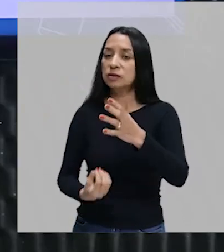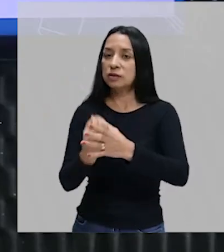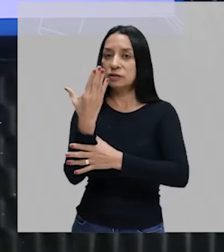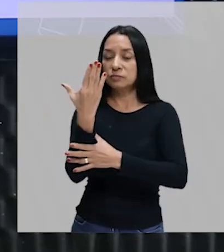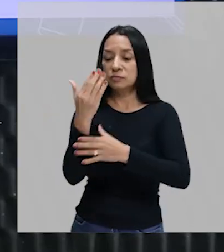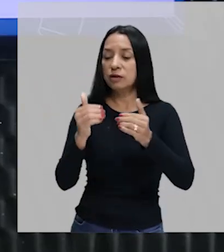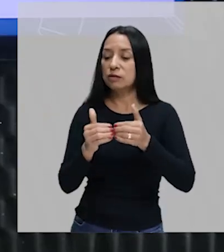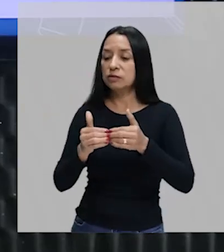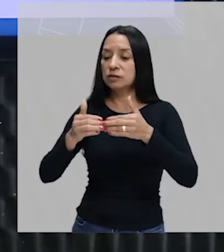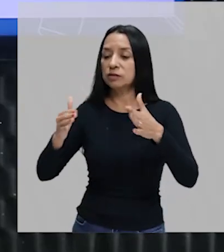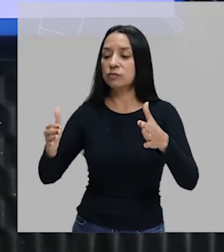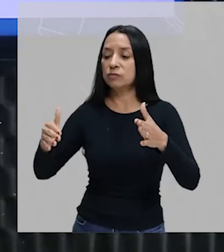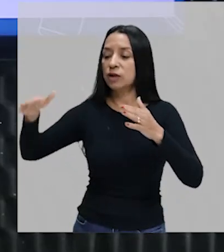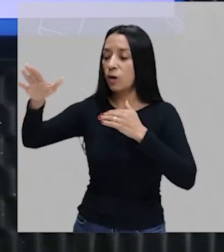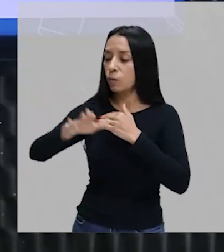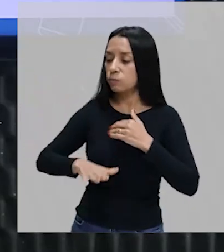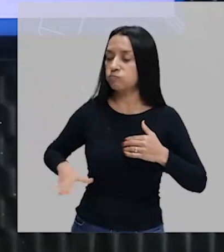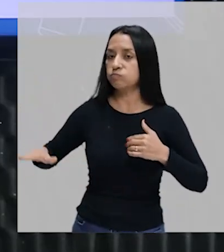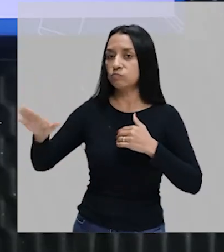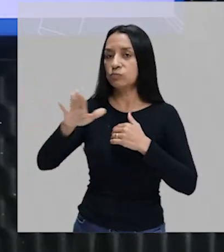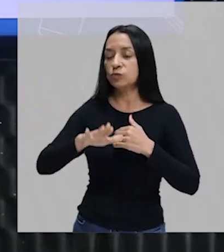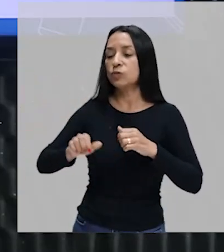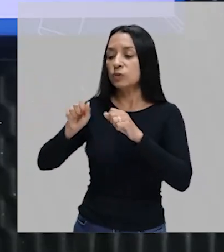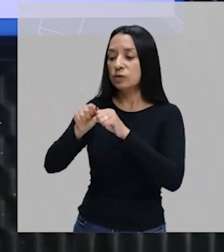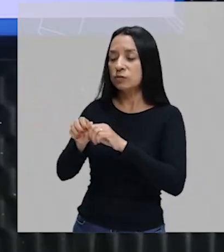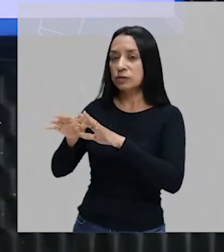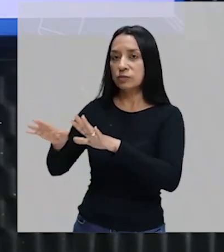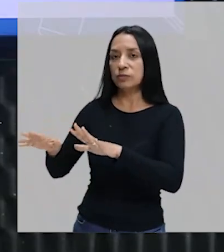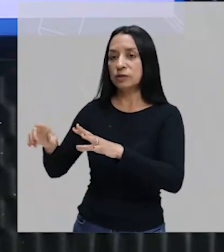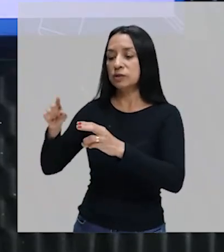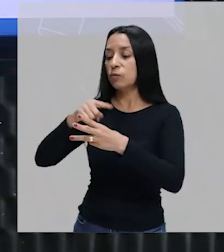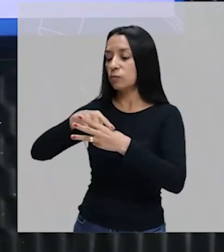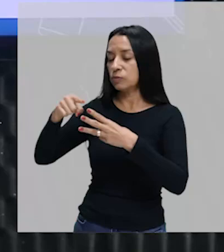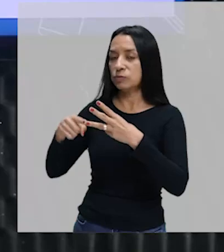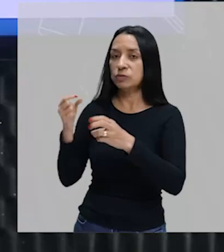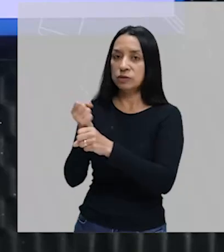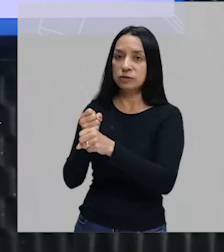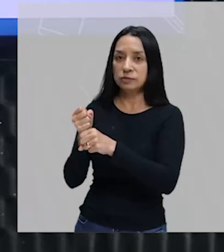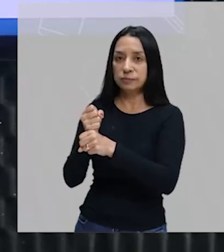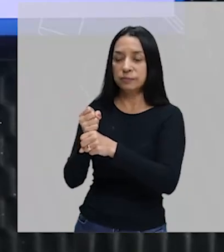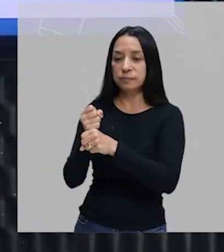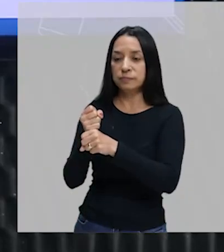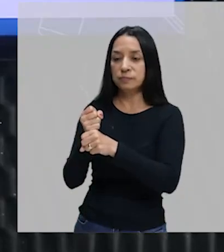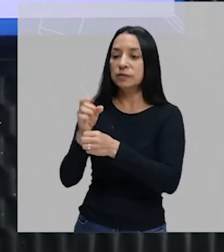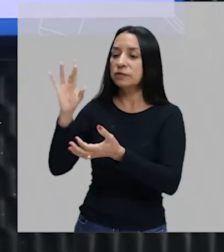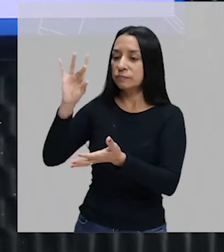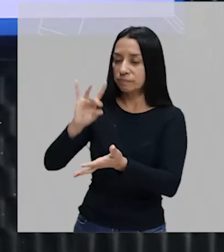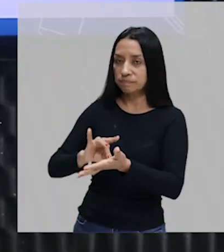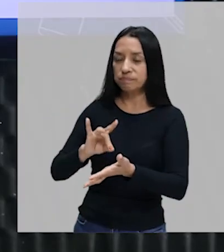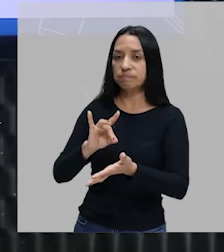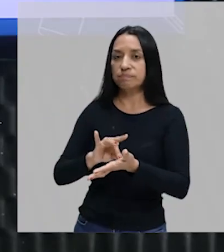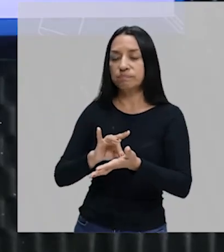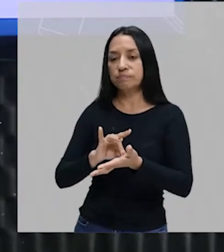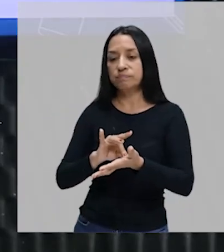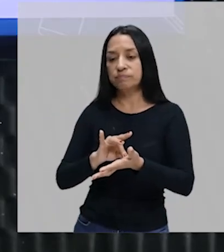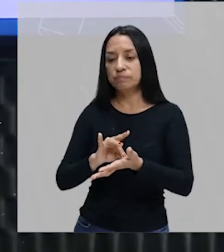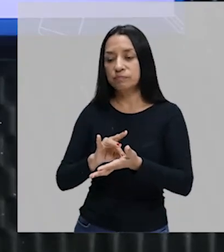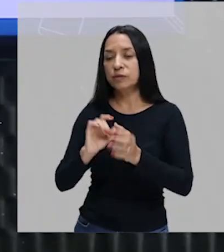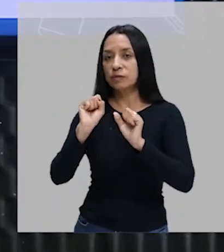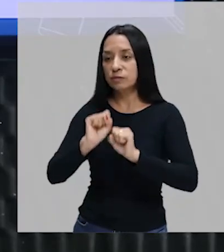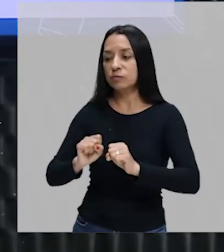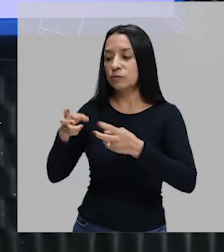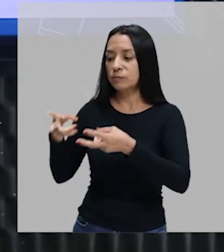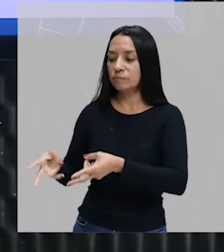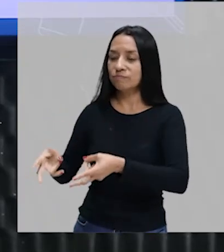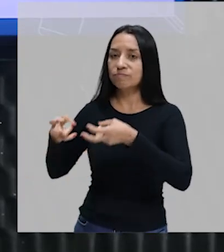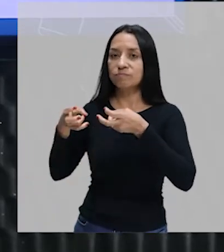de ocupação. Eles vão tentar fundar nesses 3 anos um núcleo de ocupação efetivo para poder